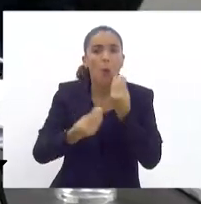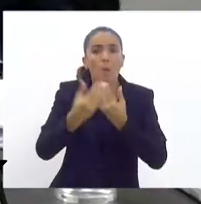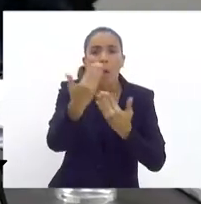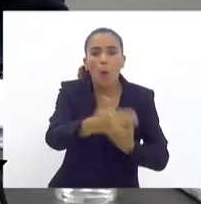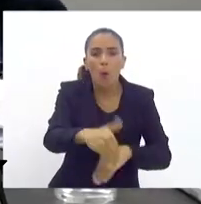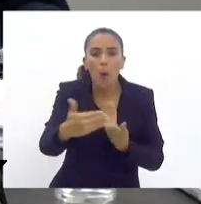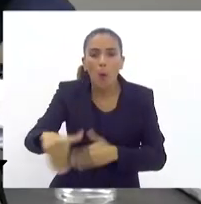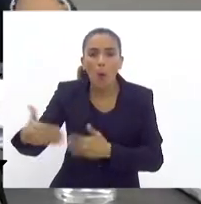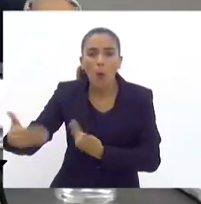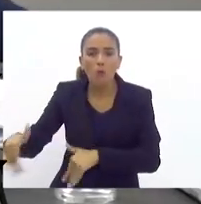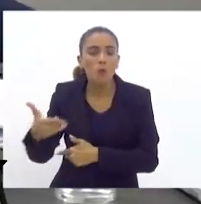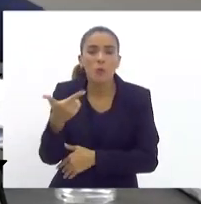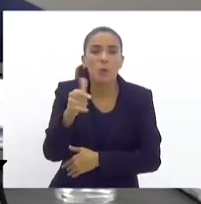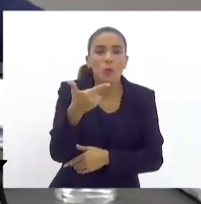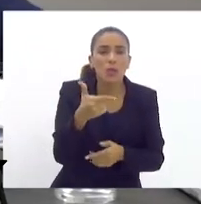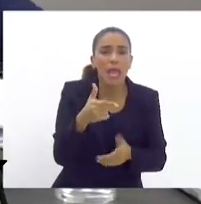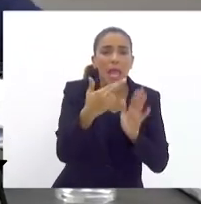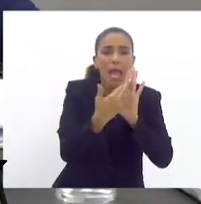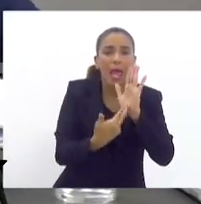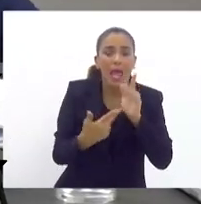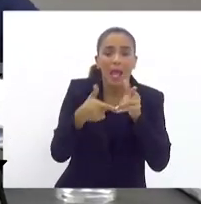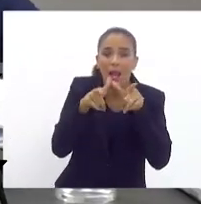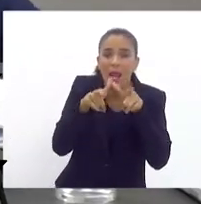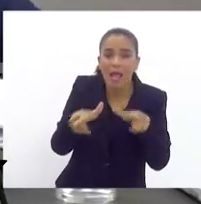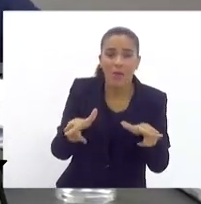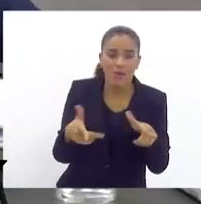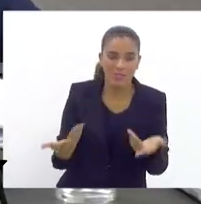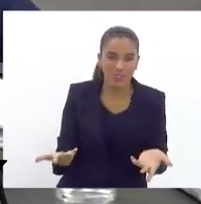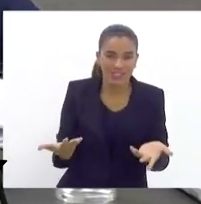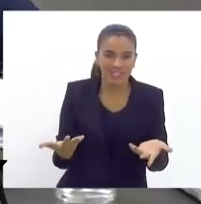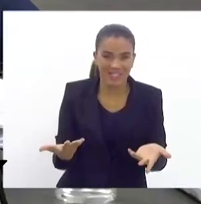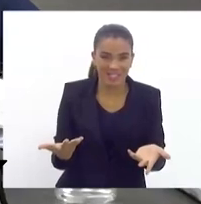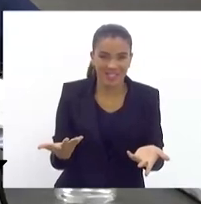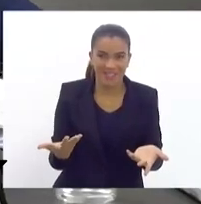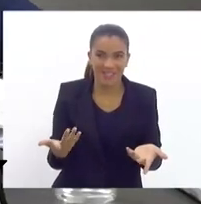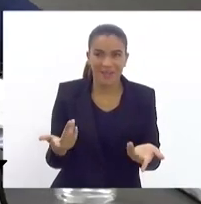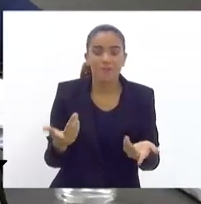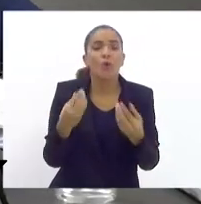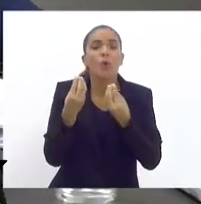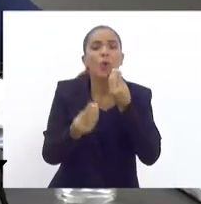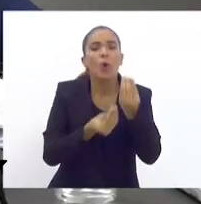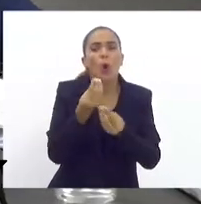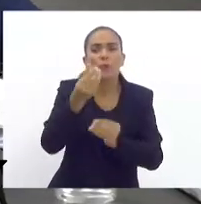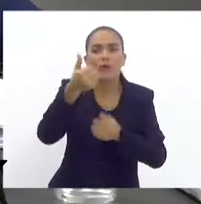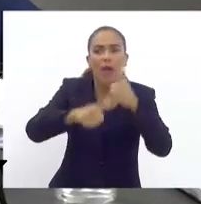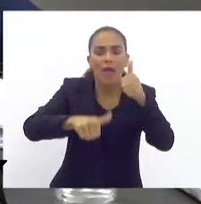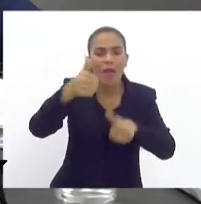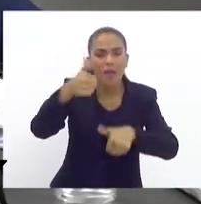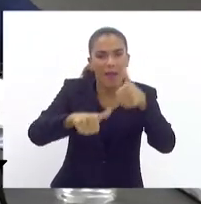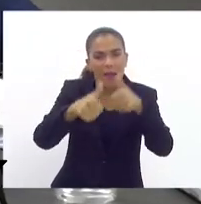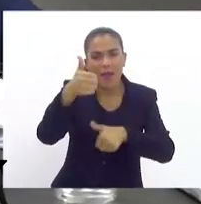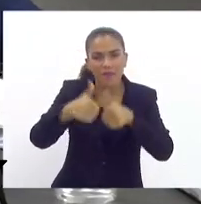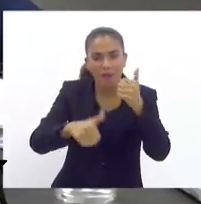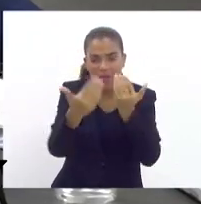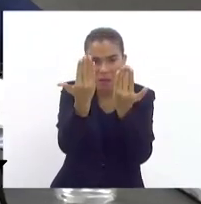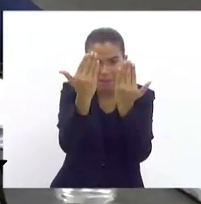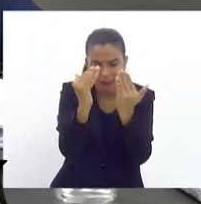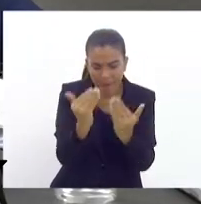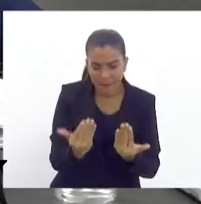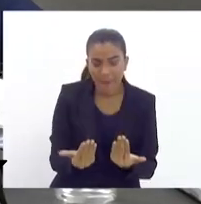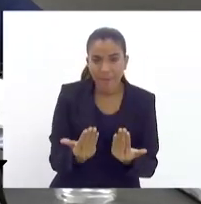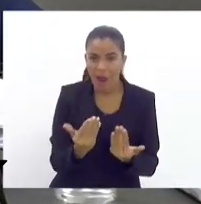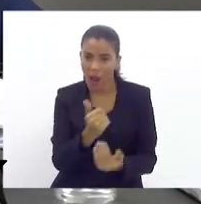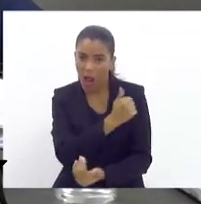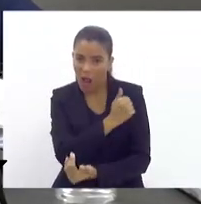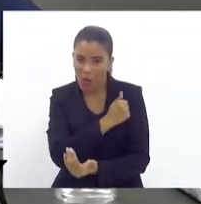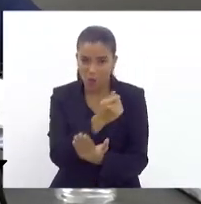que não tem regramento? Exatamente. Então, assim, como que se vai avaliar aquilo que o